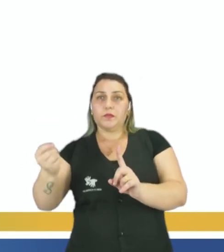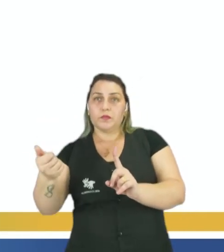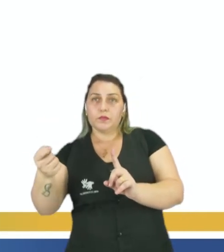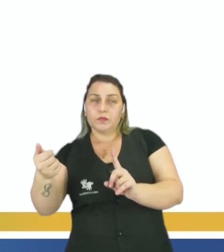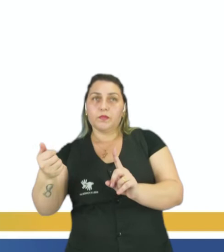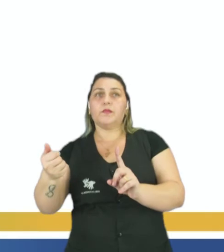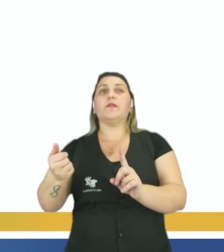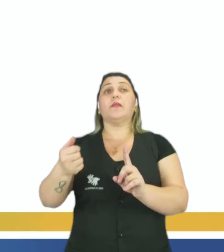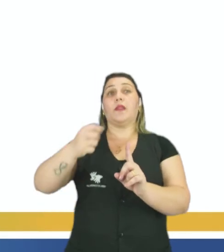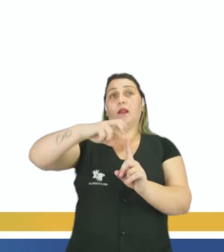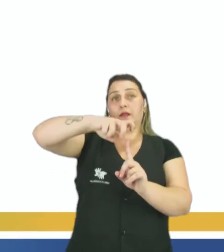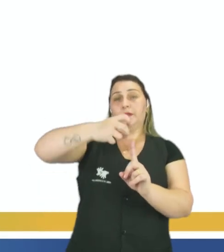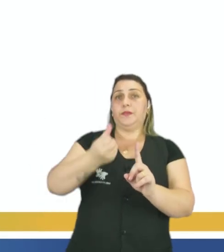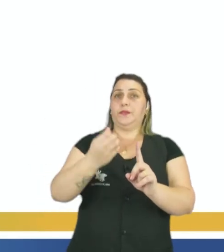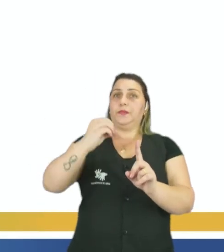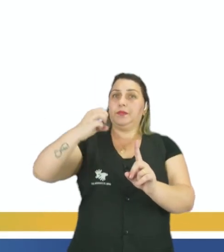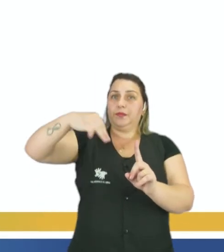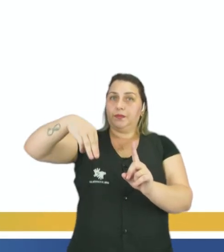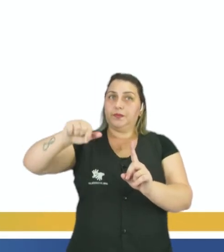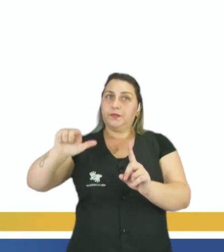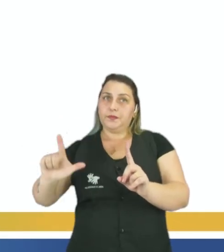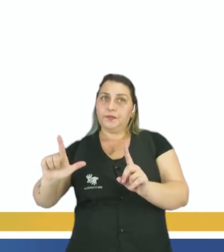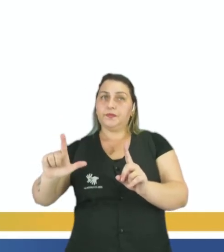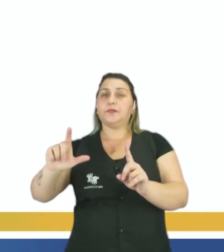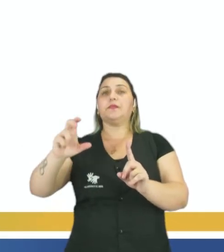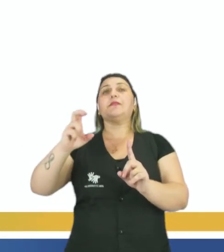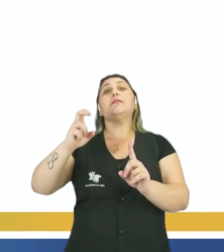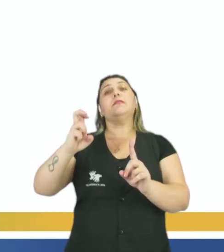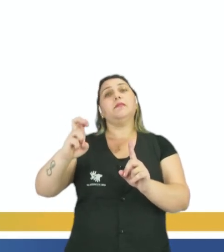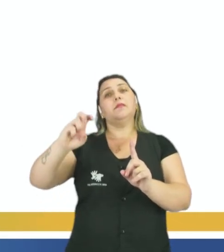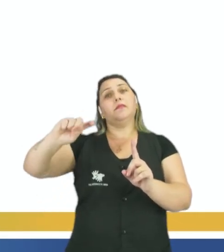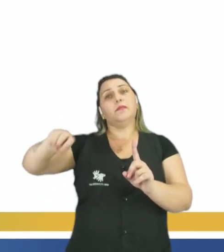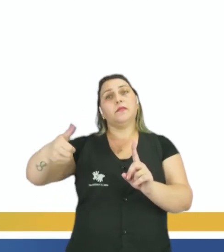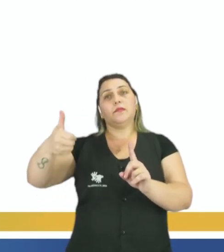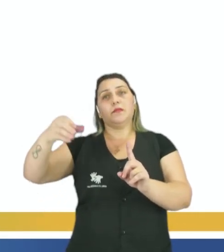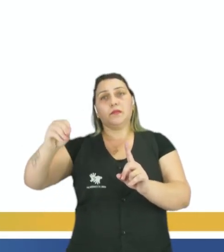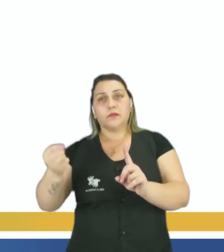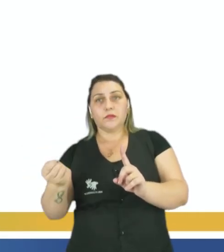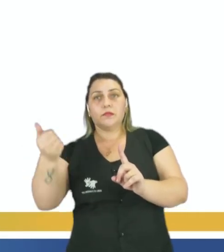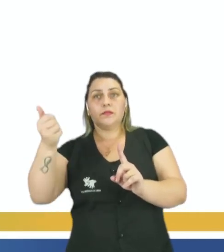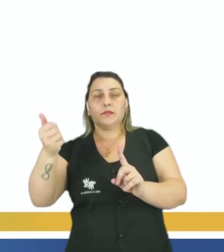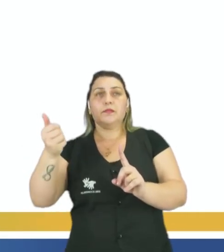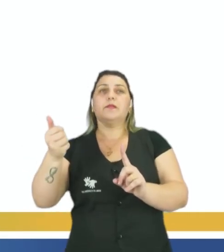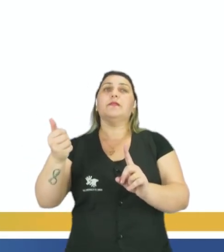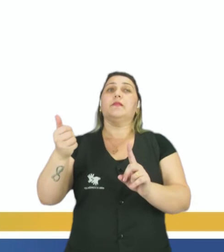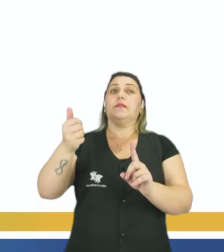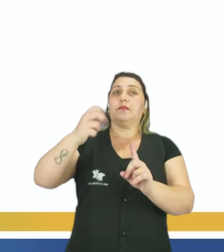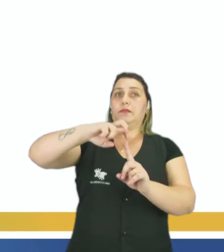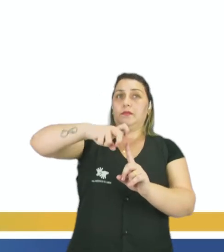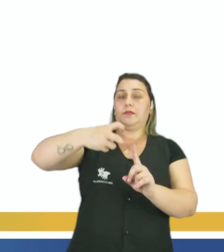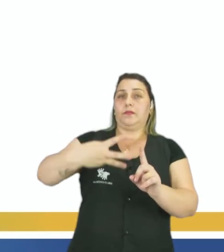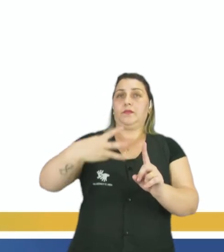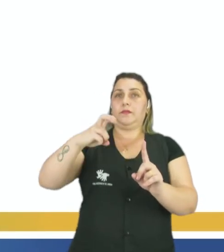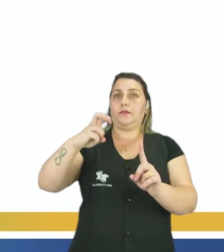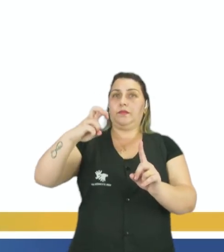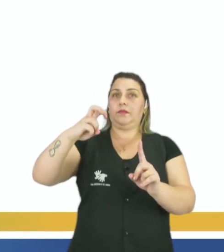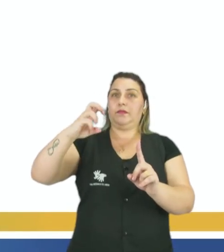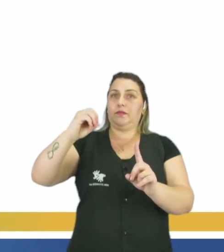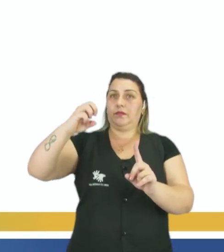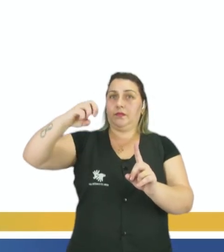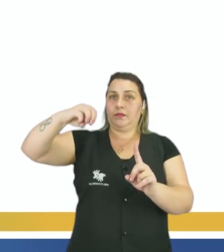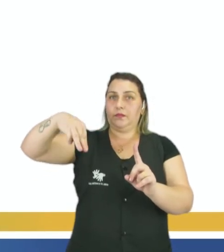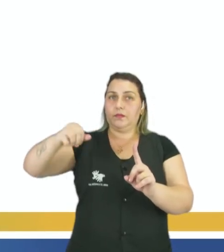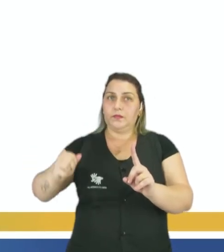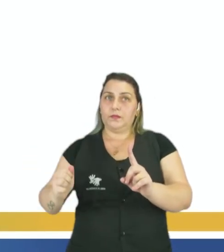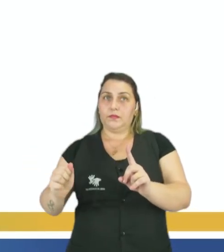7,60. Na garrafa de 600 ml ela custa R$ 5,10. Na garrafa de